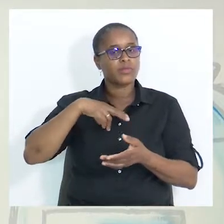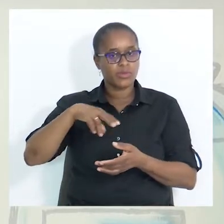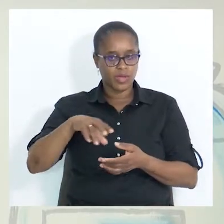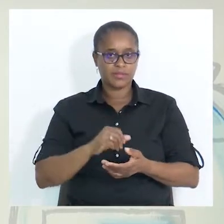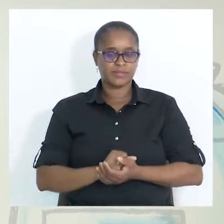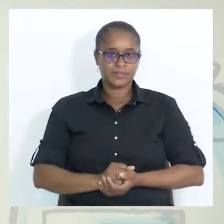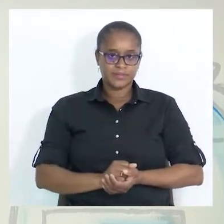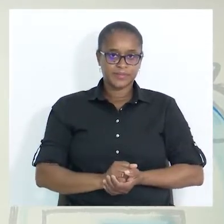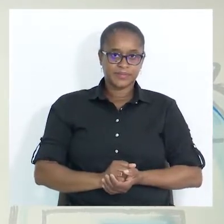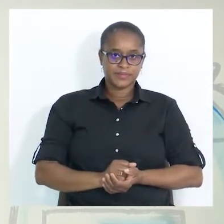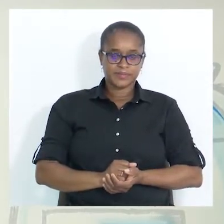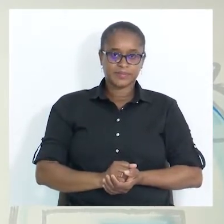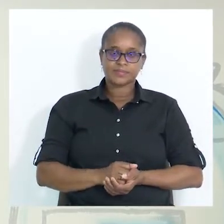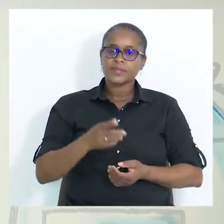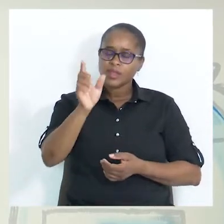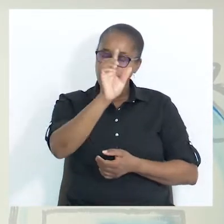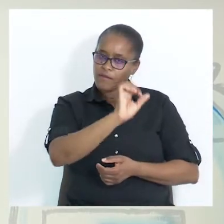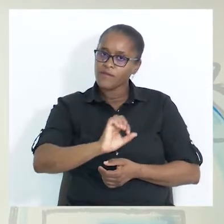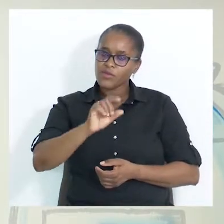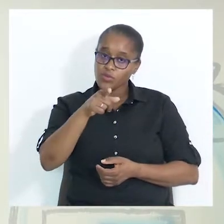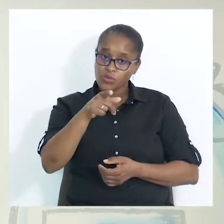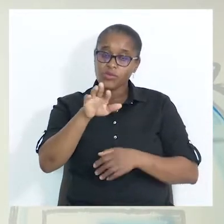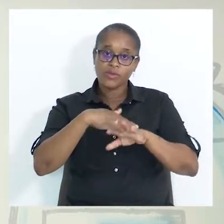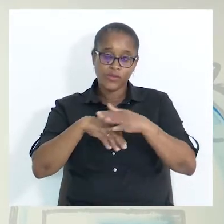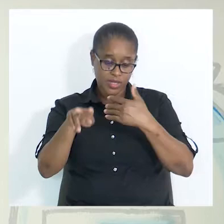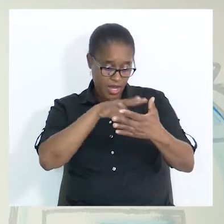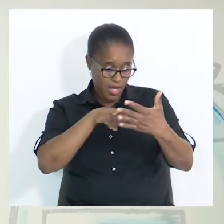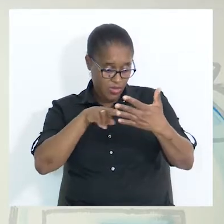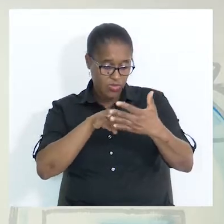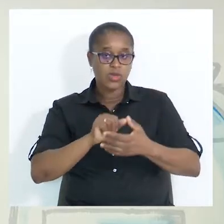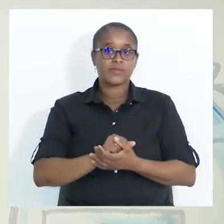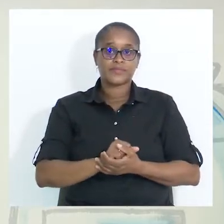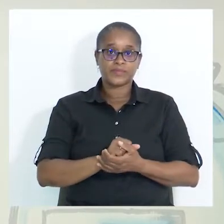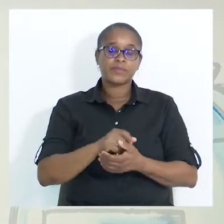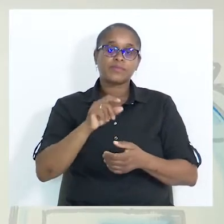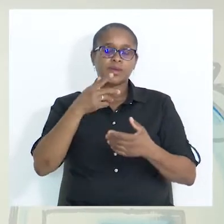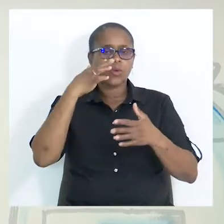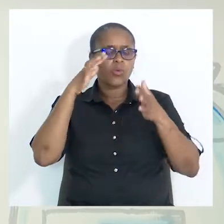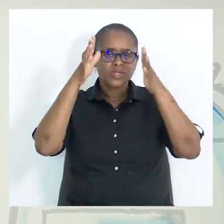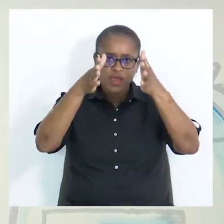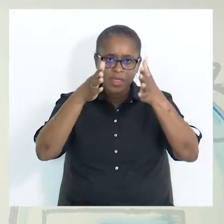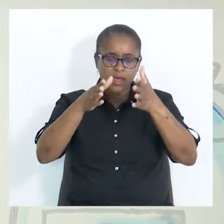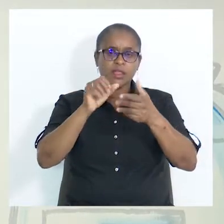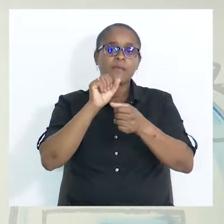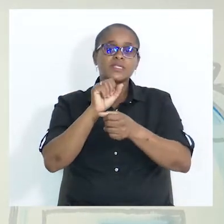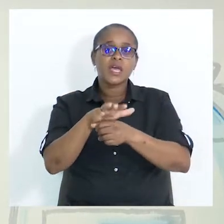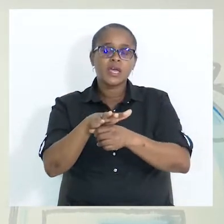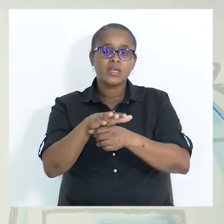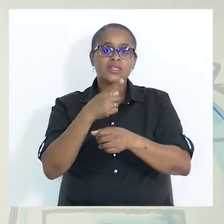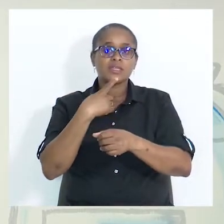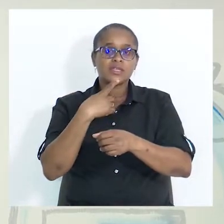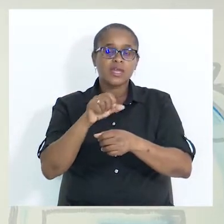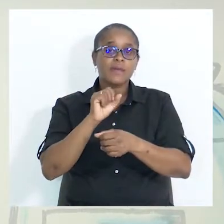Portugal. Vais fazer a leitura, dou-te um minutinho para fazer a leitura, para concentrar-te na mensagem,